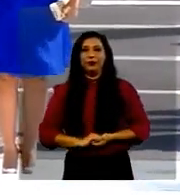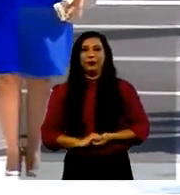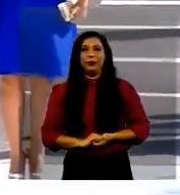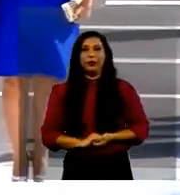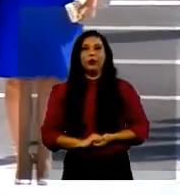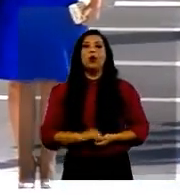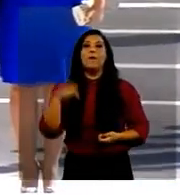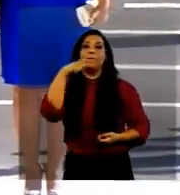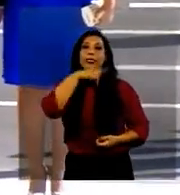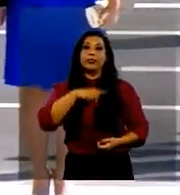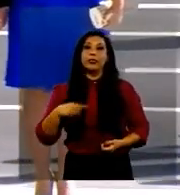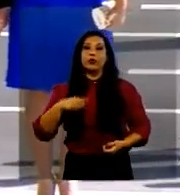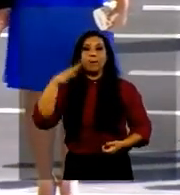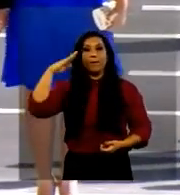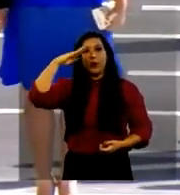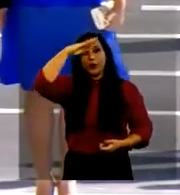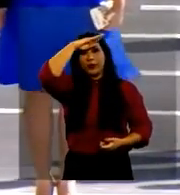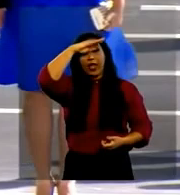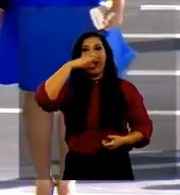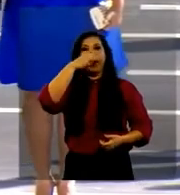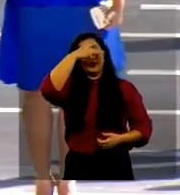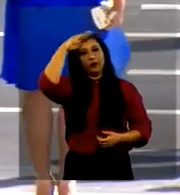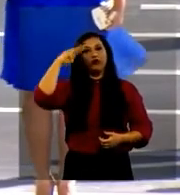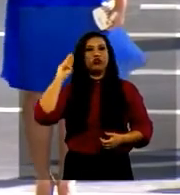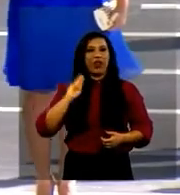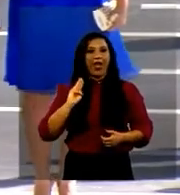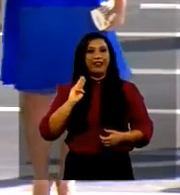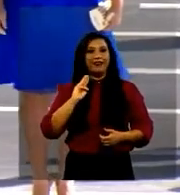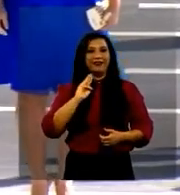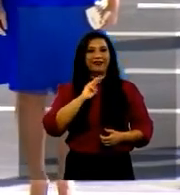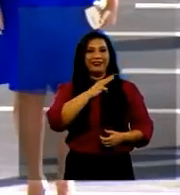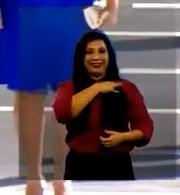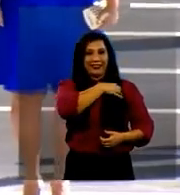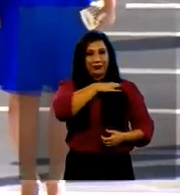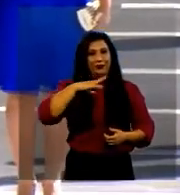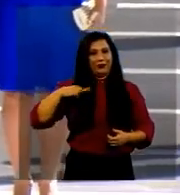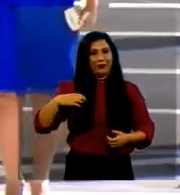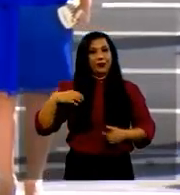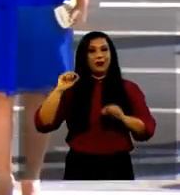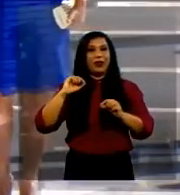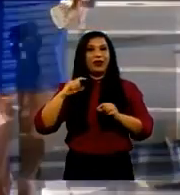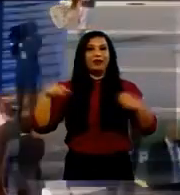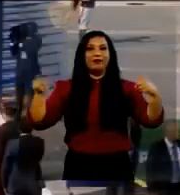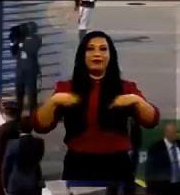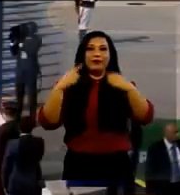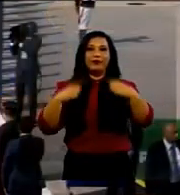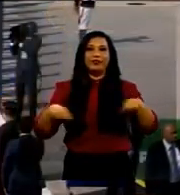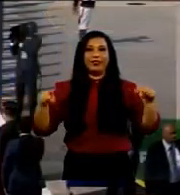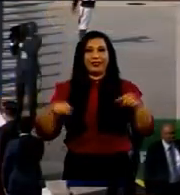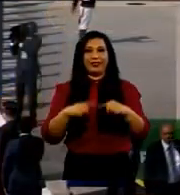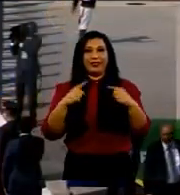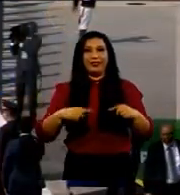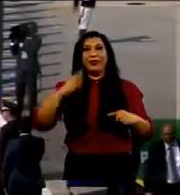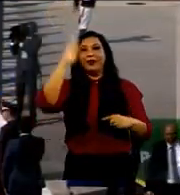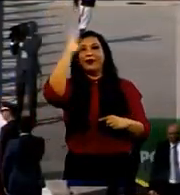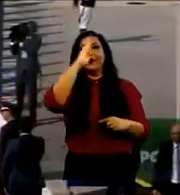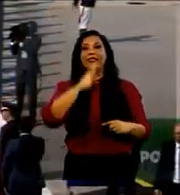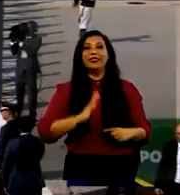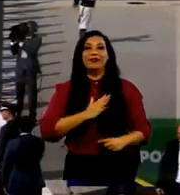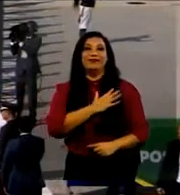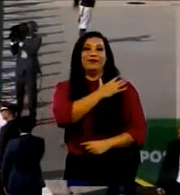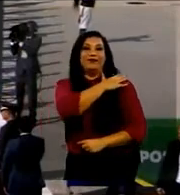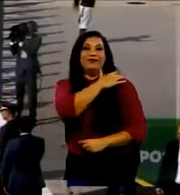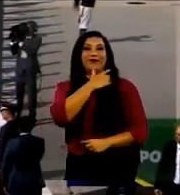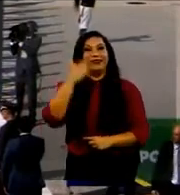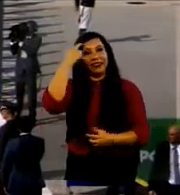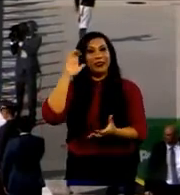Presidente Jair Bolsonaro, primeira-dama Michele Bolsonaro, hino nacional. Hamilton Mourão e a esposa Paula